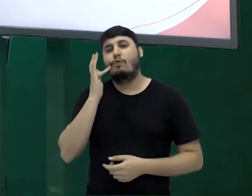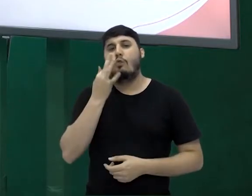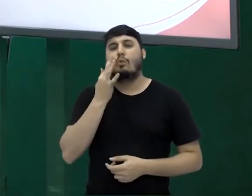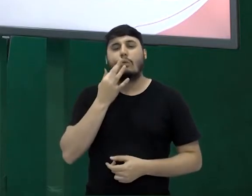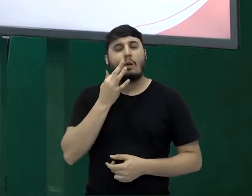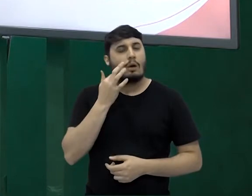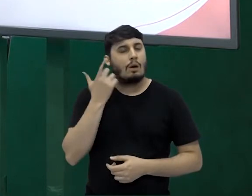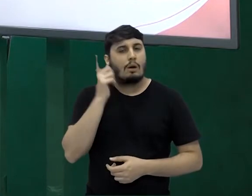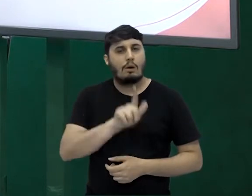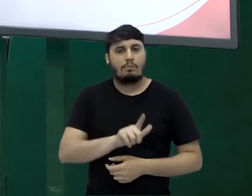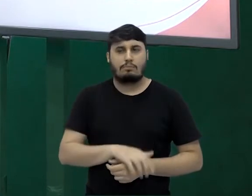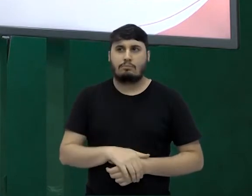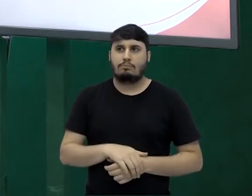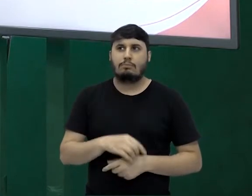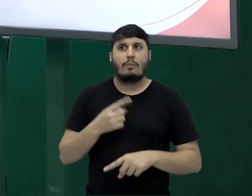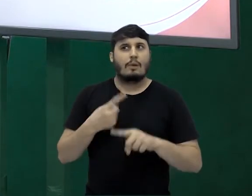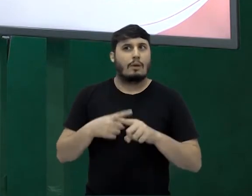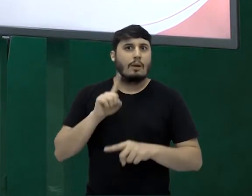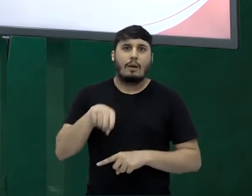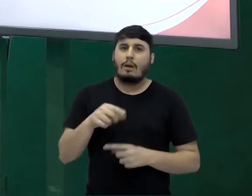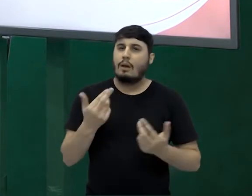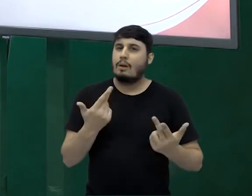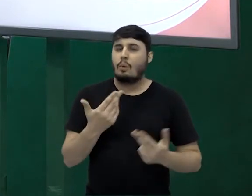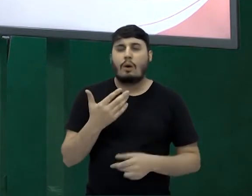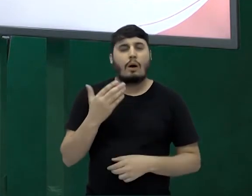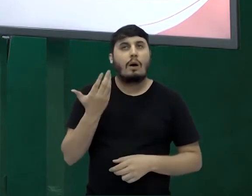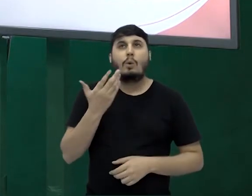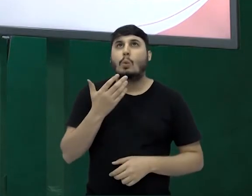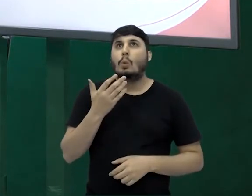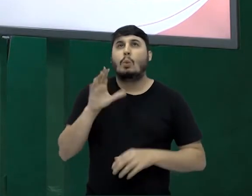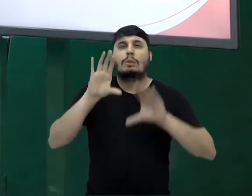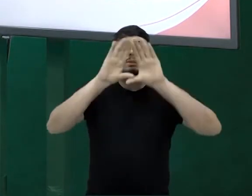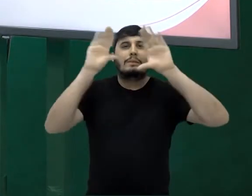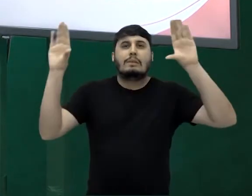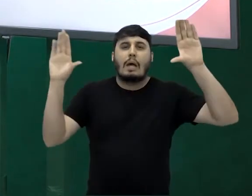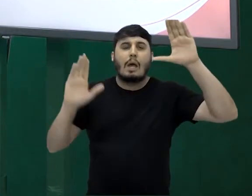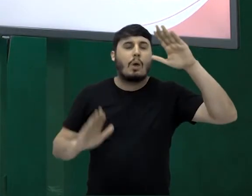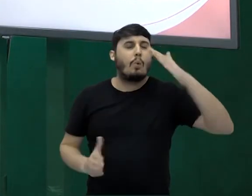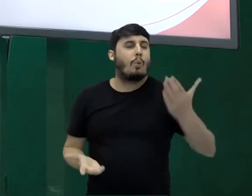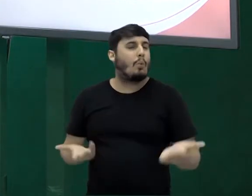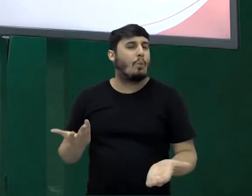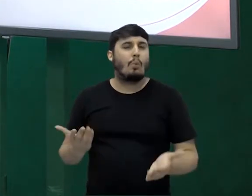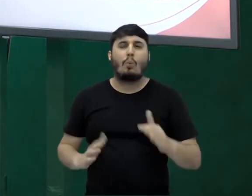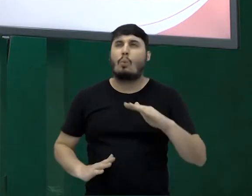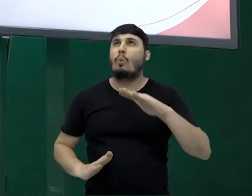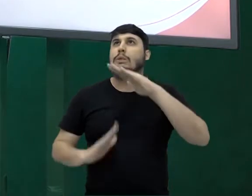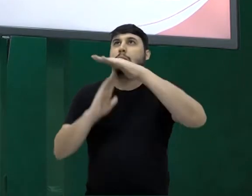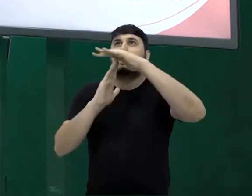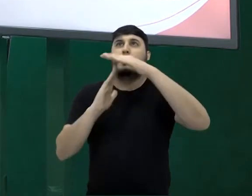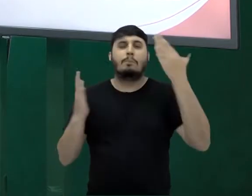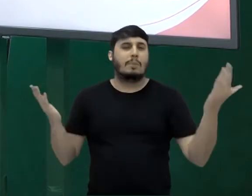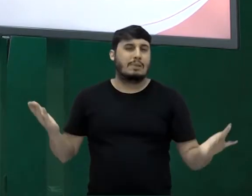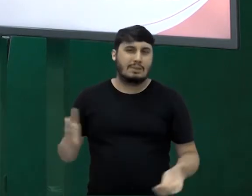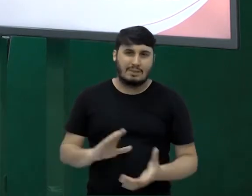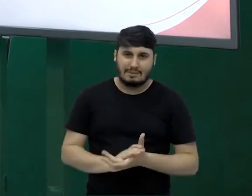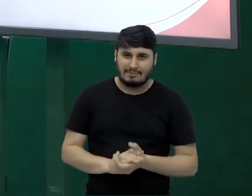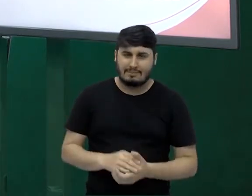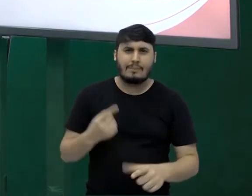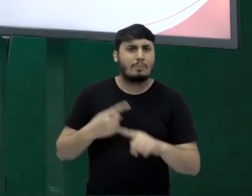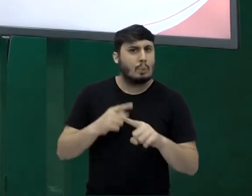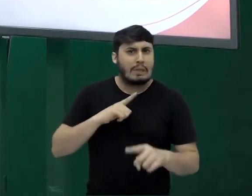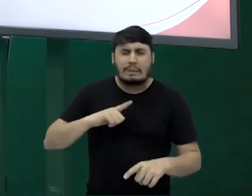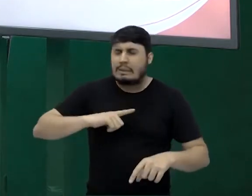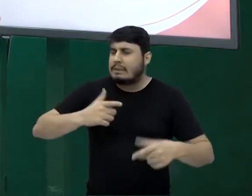daqui, cara, o céu é o limite, velho. O céu é o limite, tá? Porque agora você amplia a capacidade de